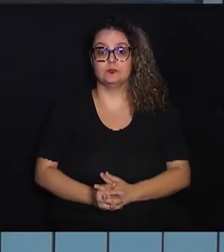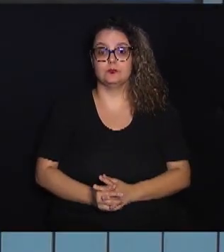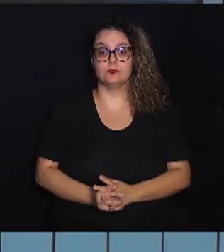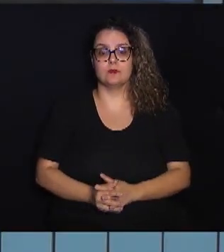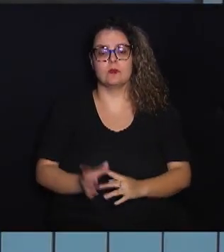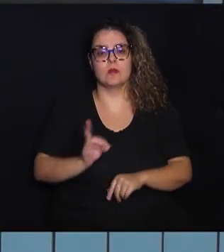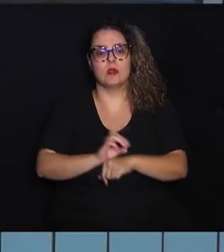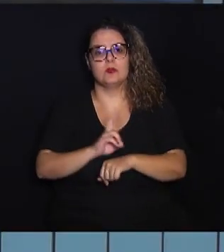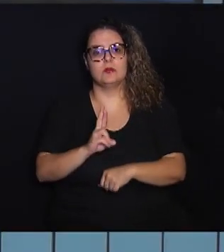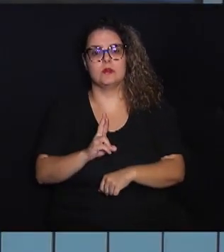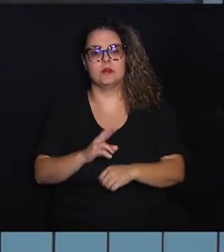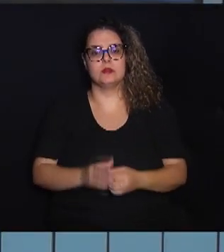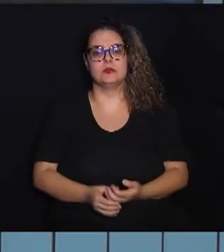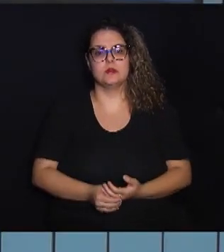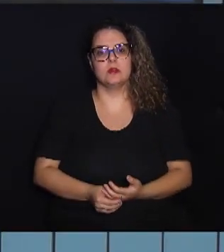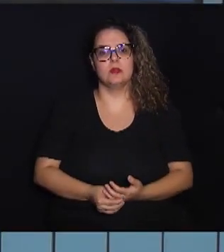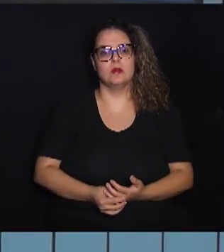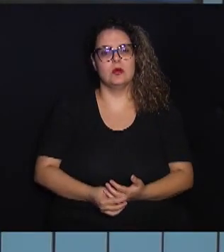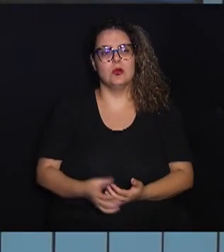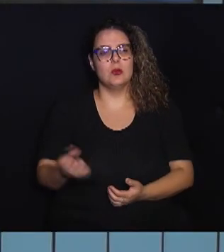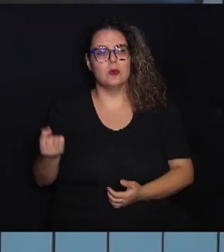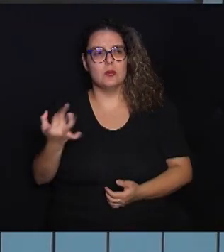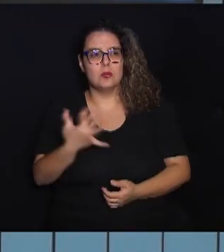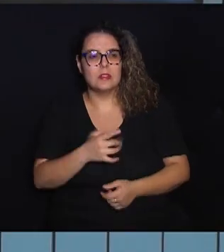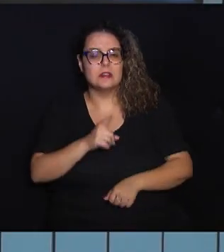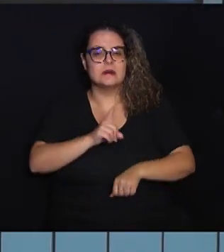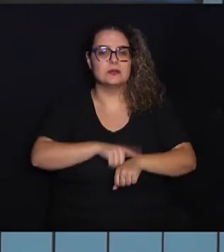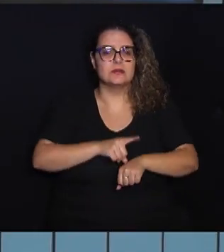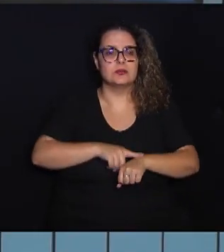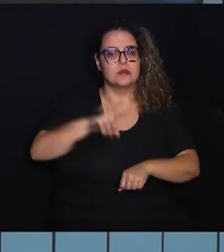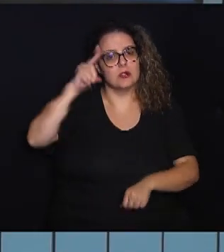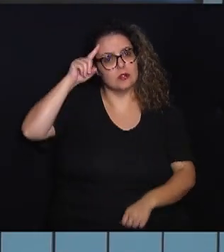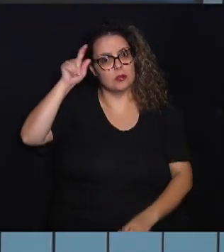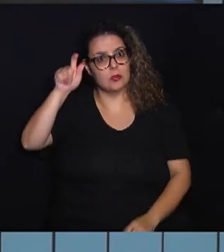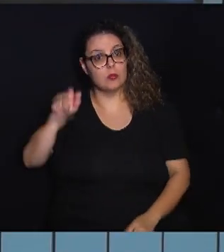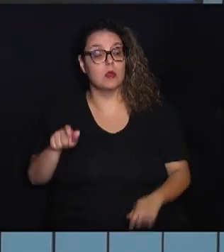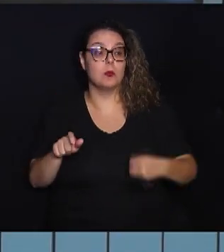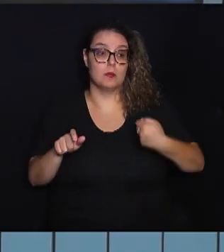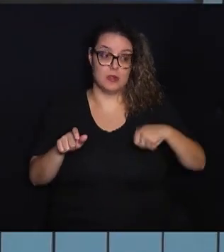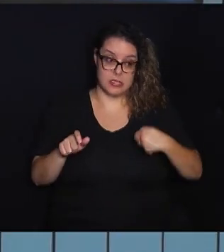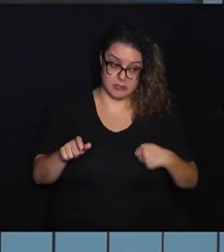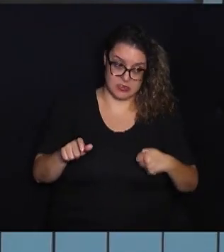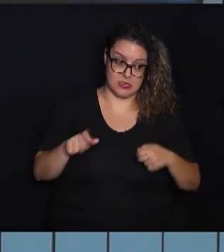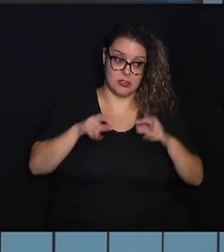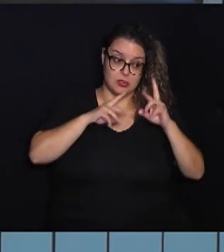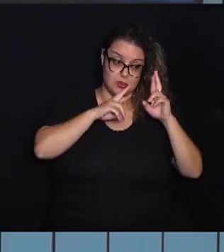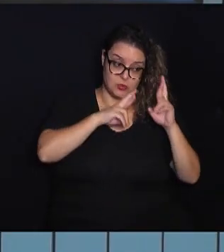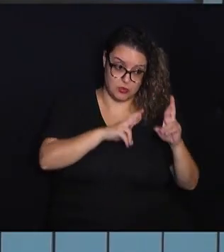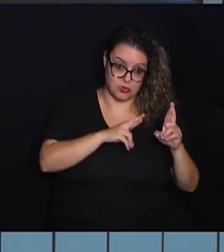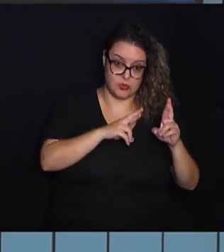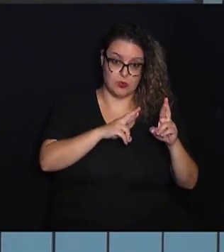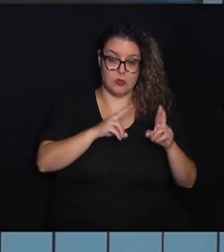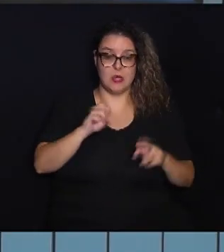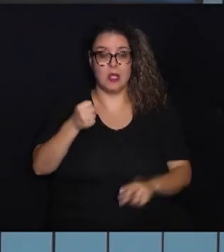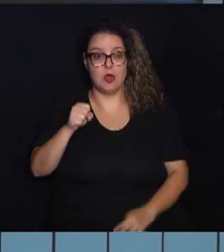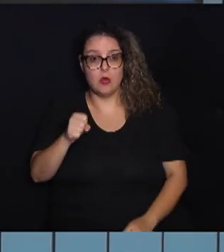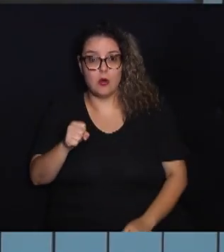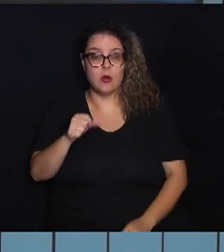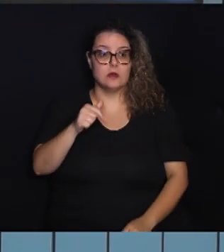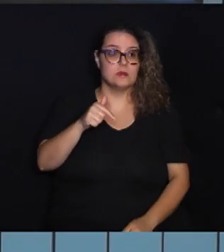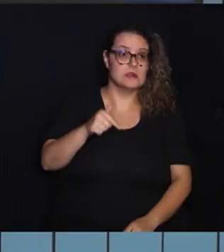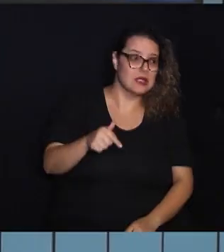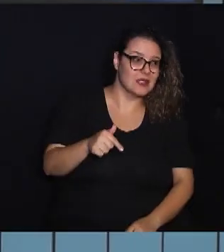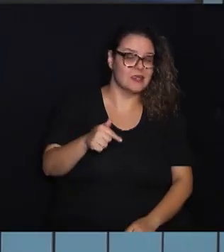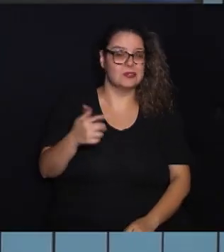Doutor, de quantas horas diárias uma pessoa precisa, né, de sono? São 8 horas, 7